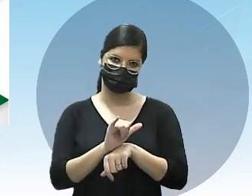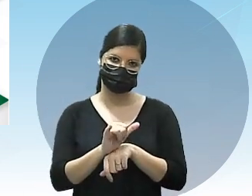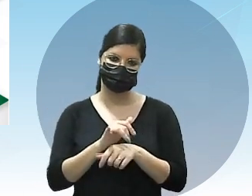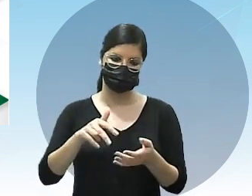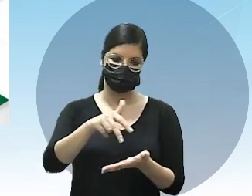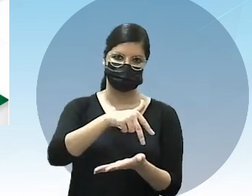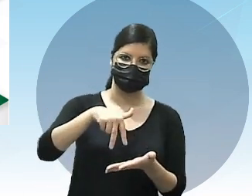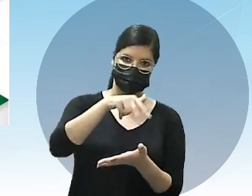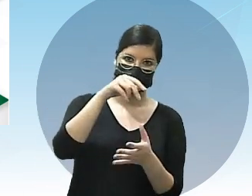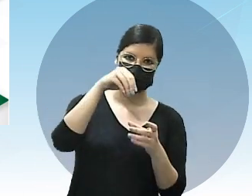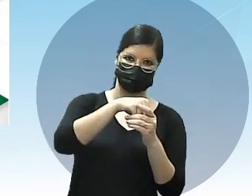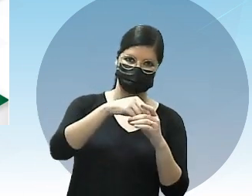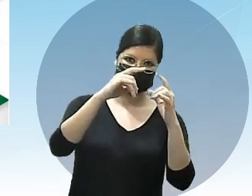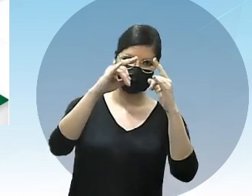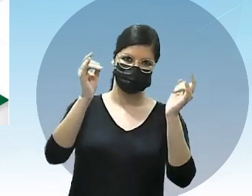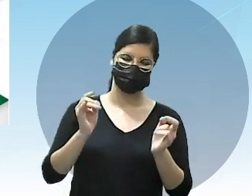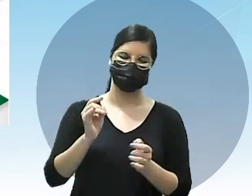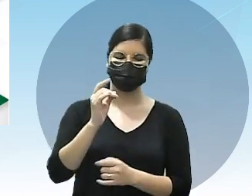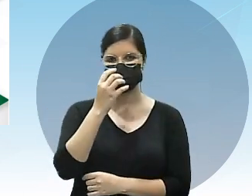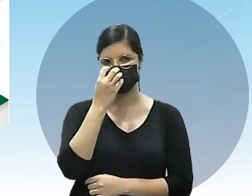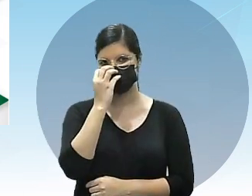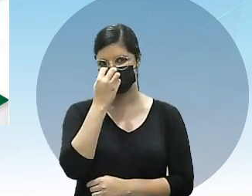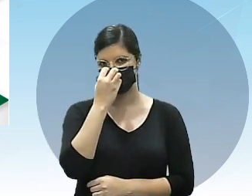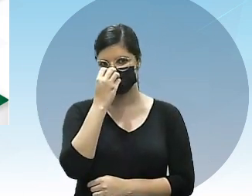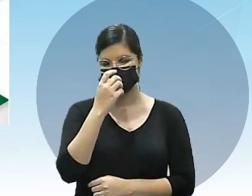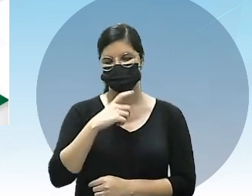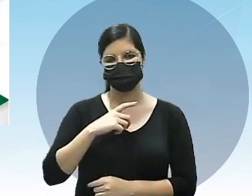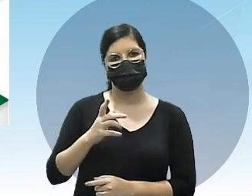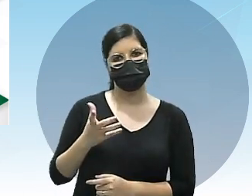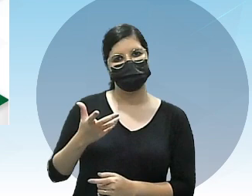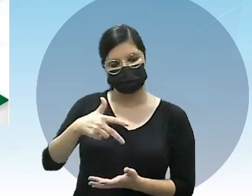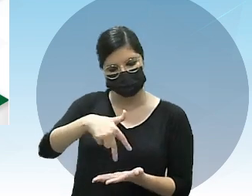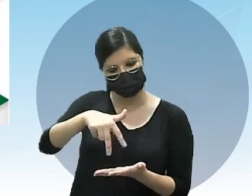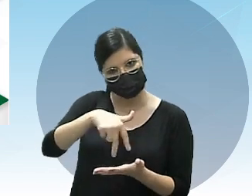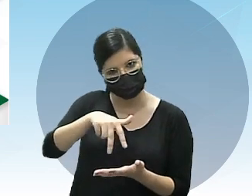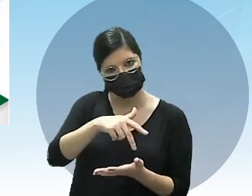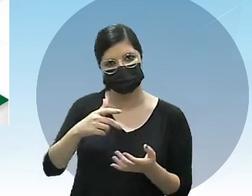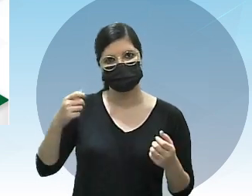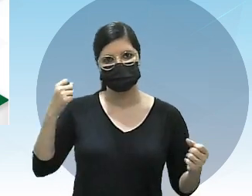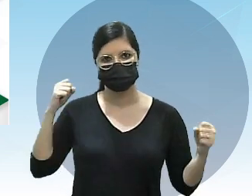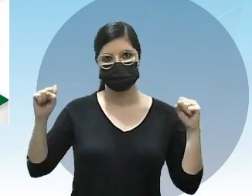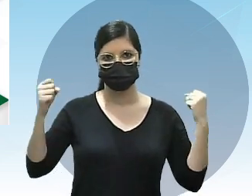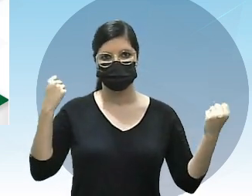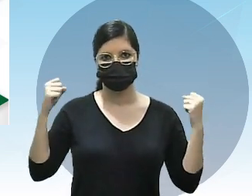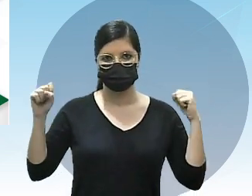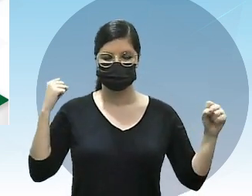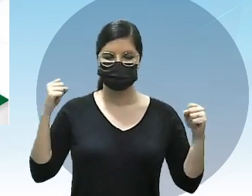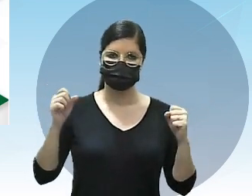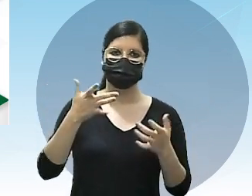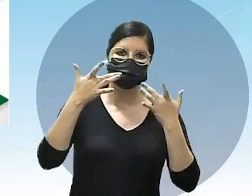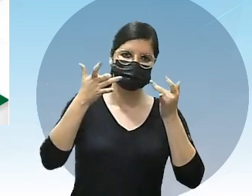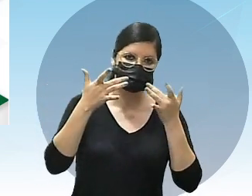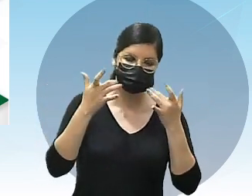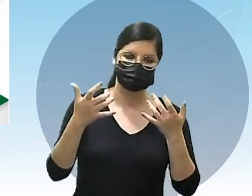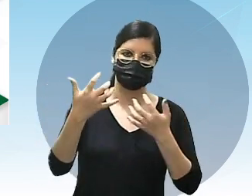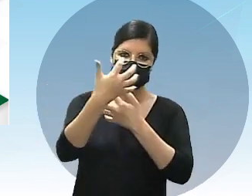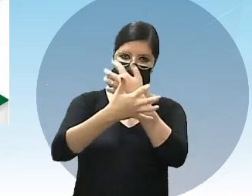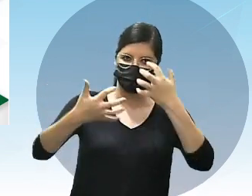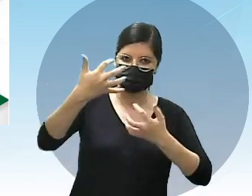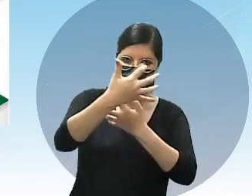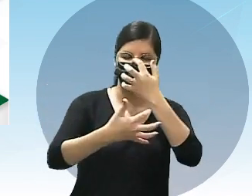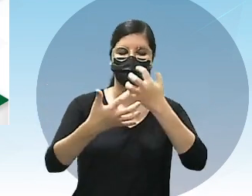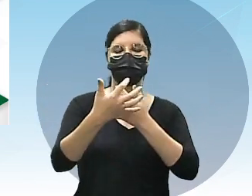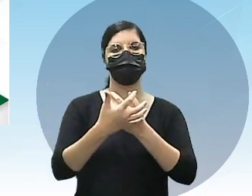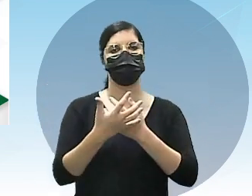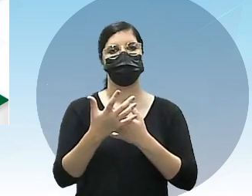espetáculo de dança no circo vocês vão ver que as dançarinas misturam ginástica mistura um teatro mistura um canto